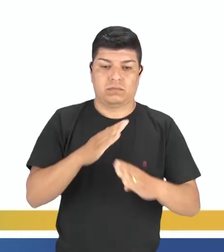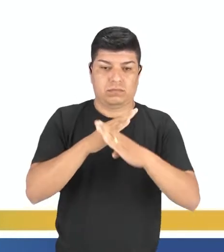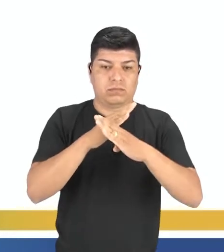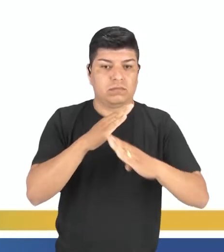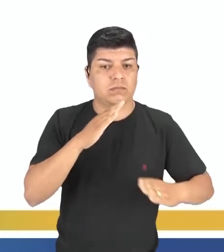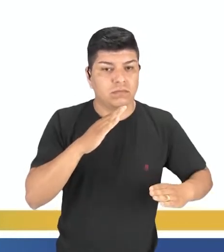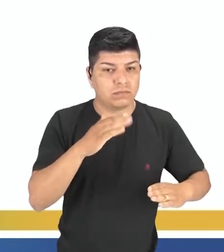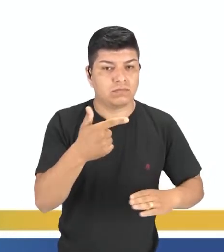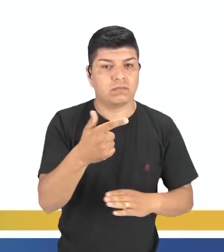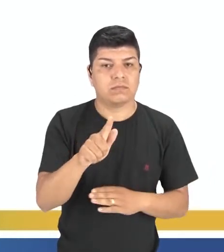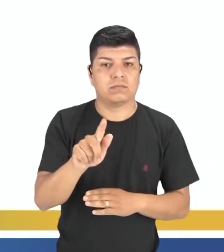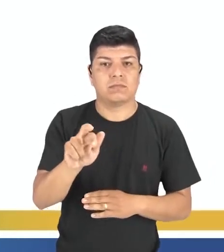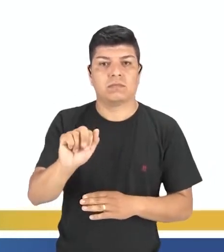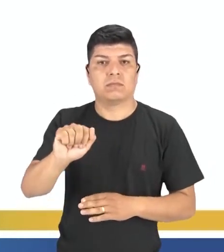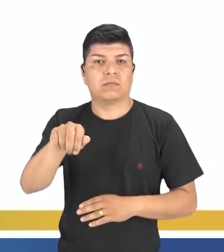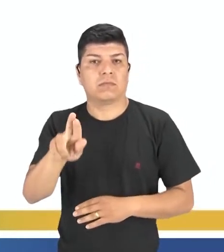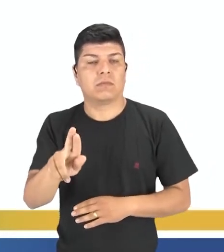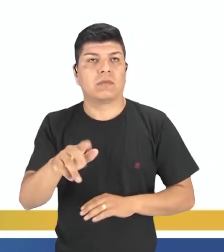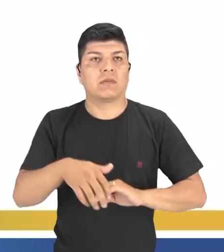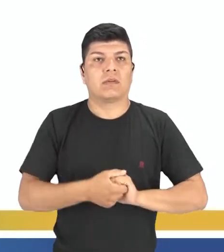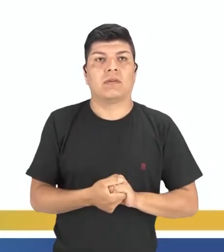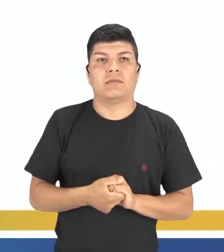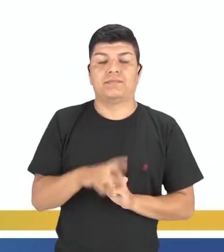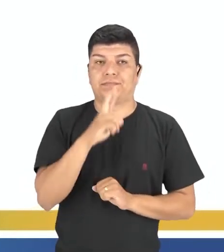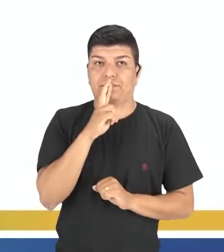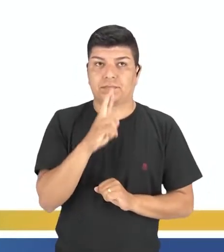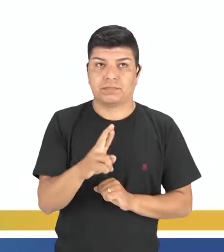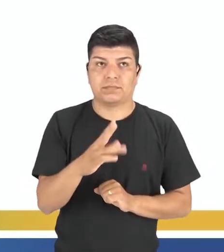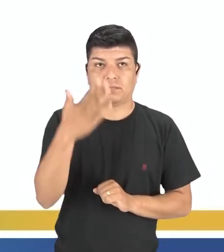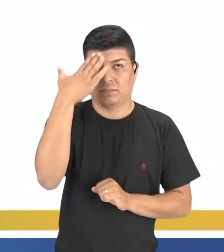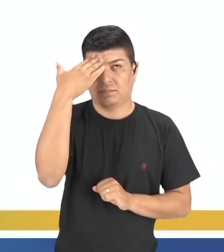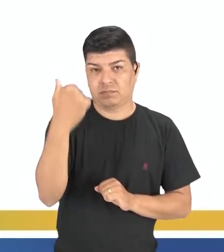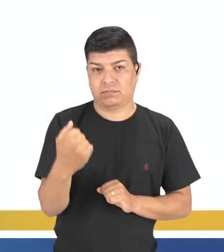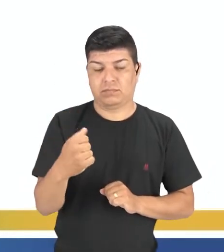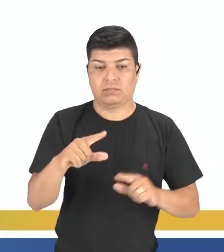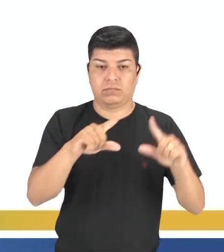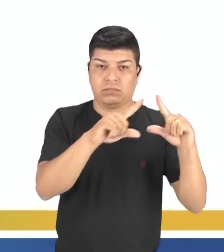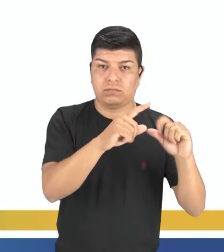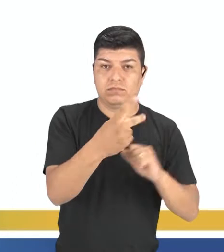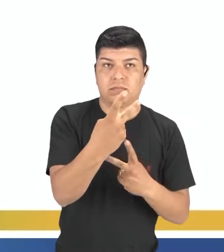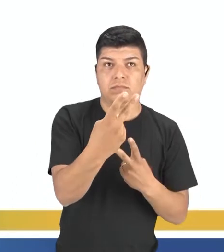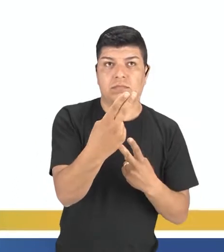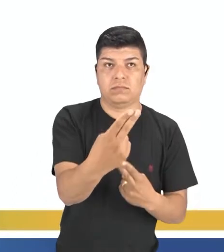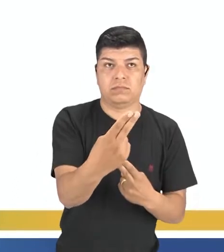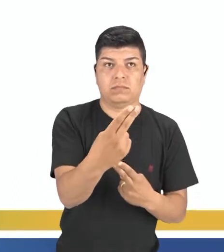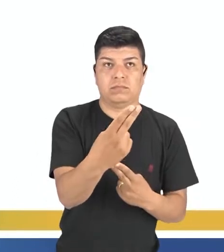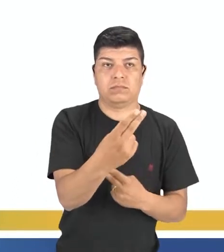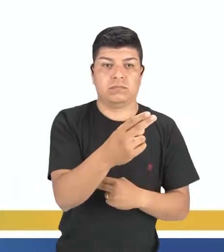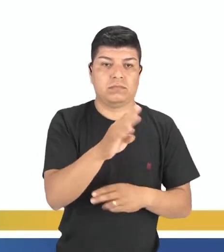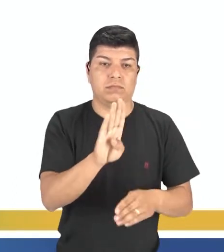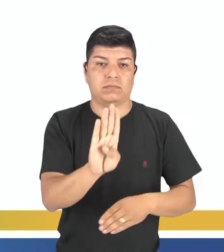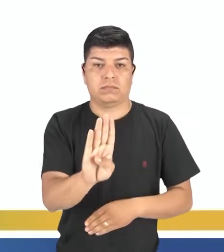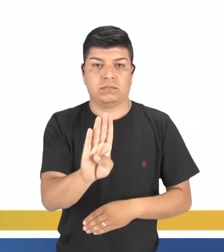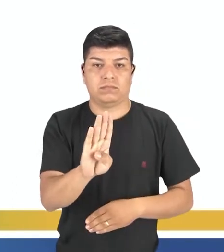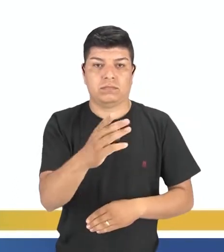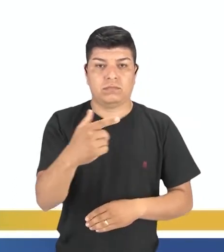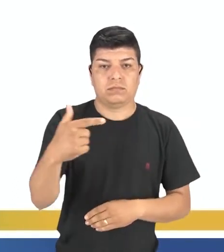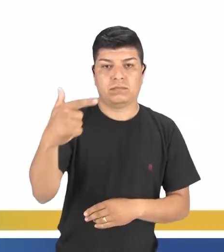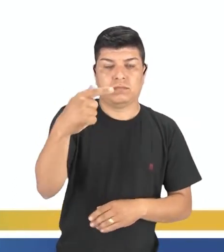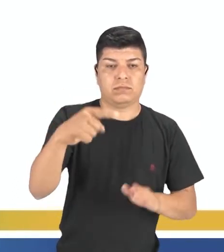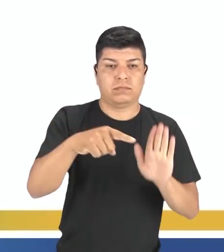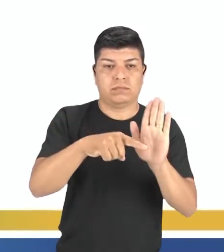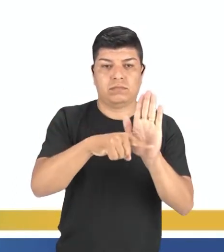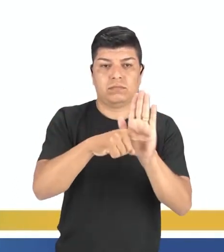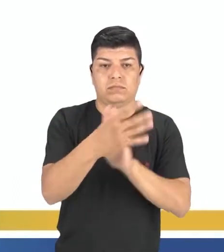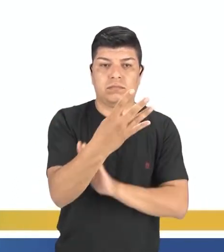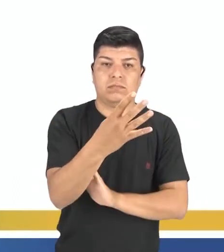segundo grau, ao resolver, sabemos que por Bhaskara temos δ igual a b² menos 4ac. Tendo em vista